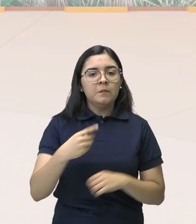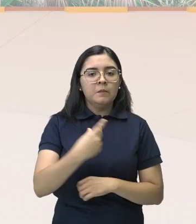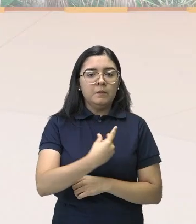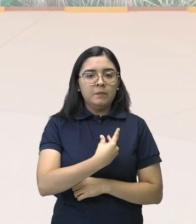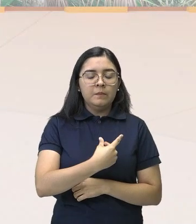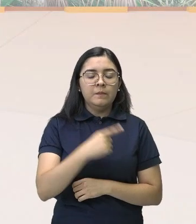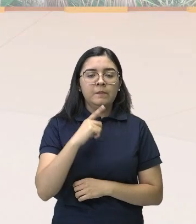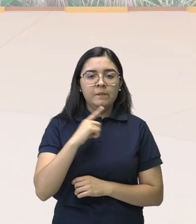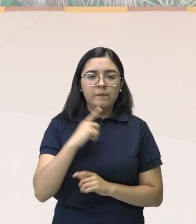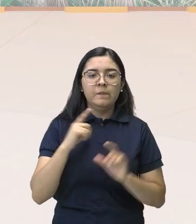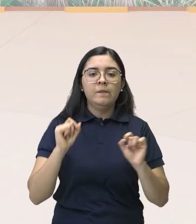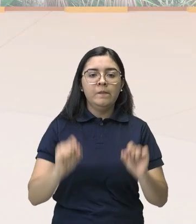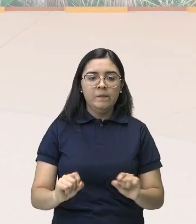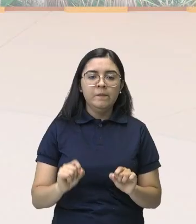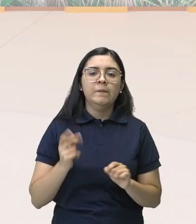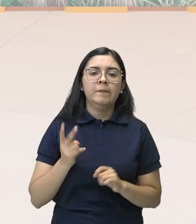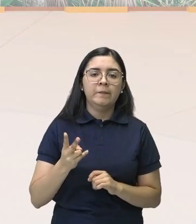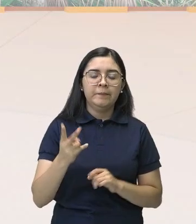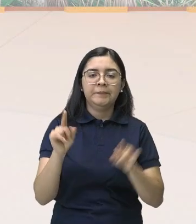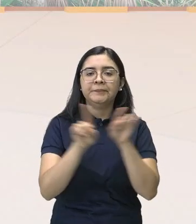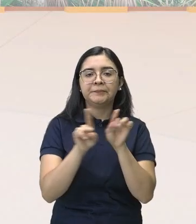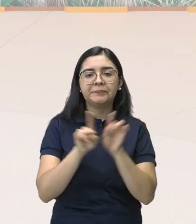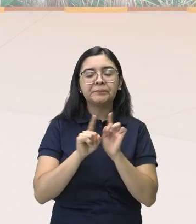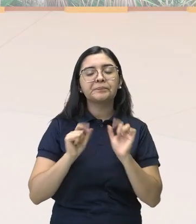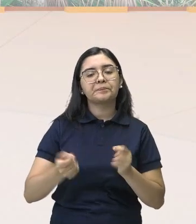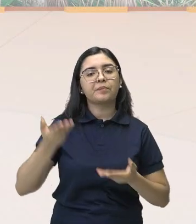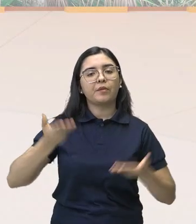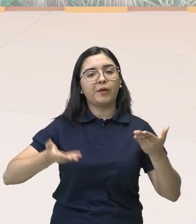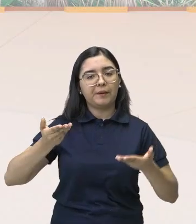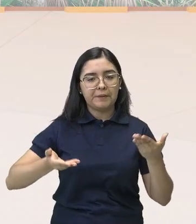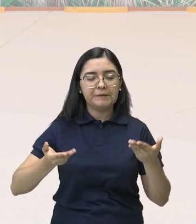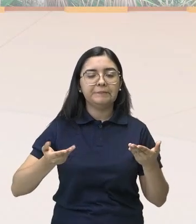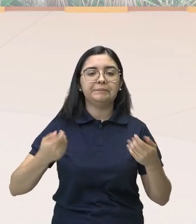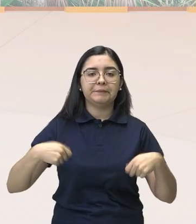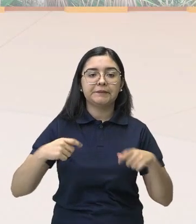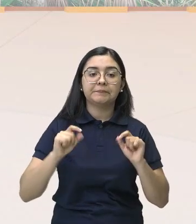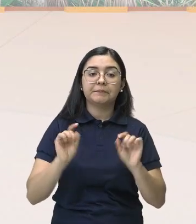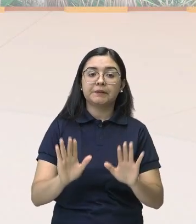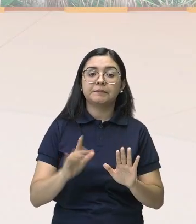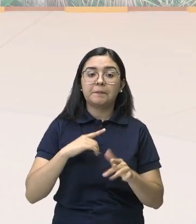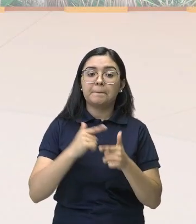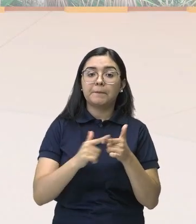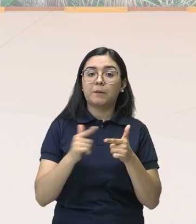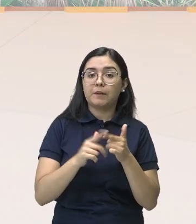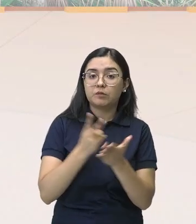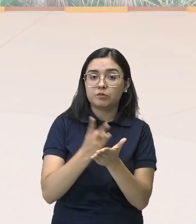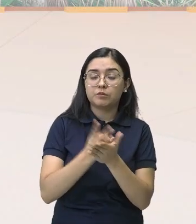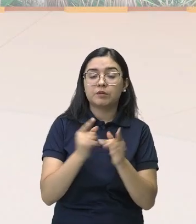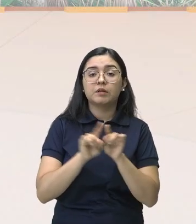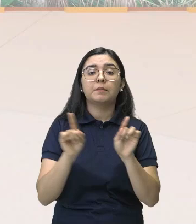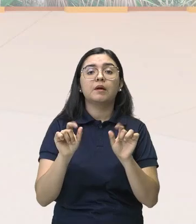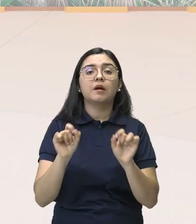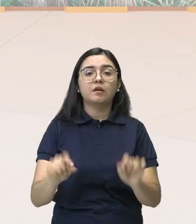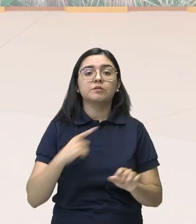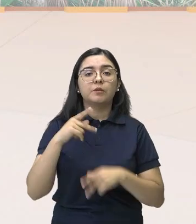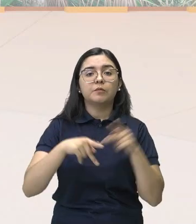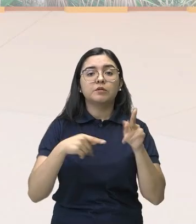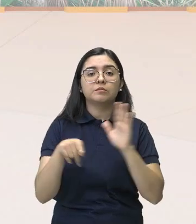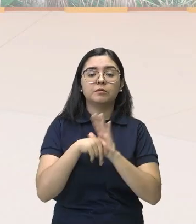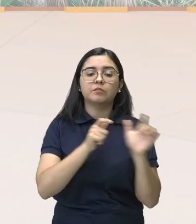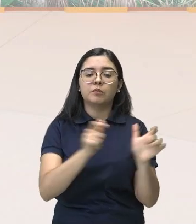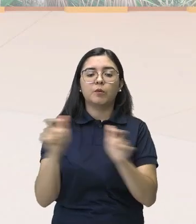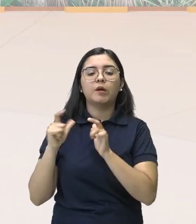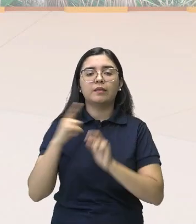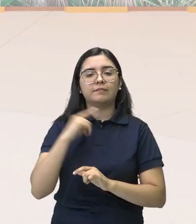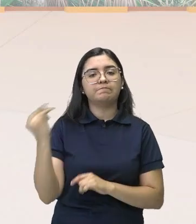existir, coexistir e serem equilibradas. É um problema que continua. E as populações locais, elas